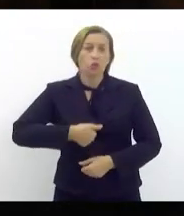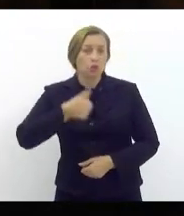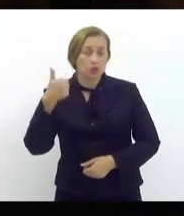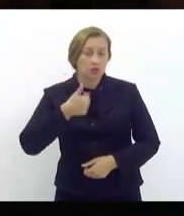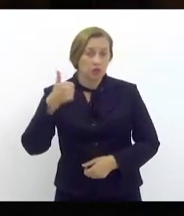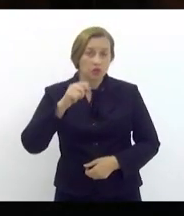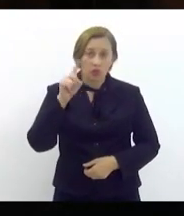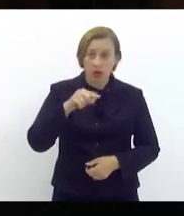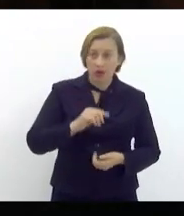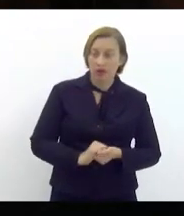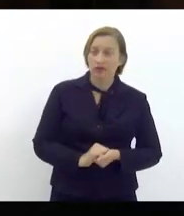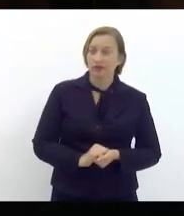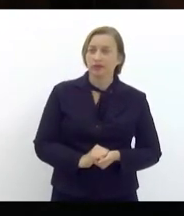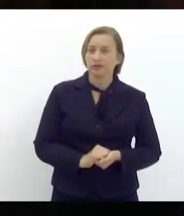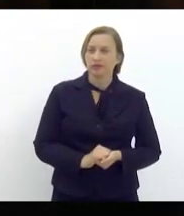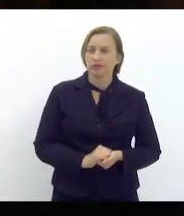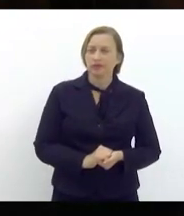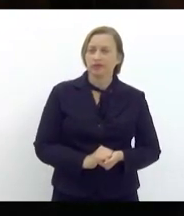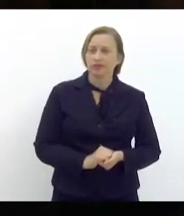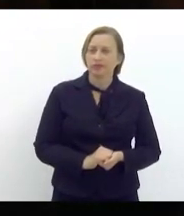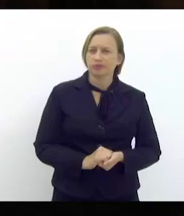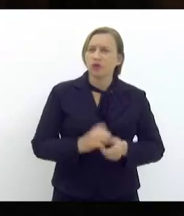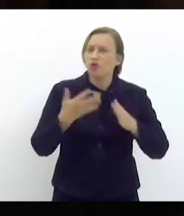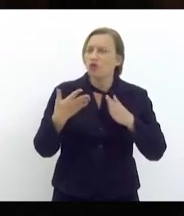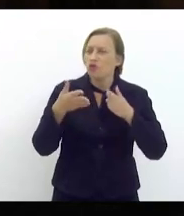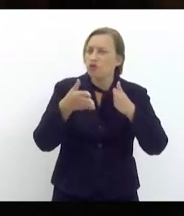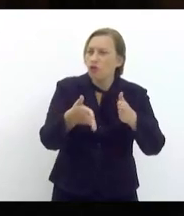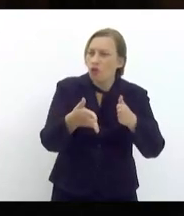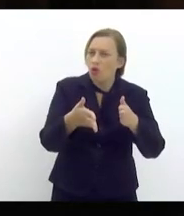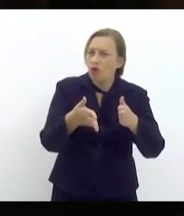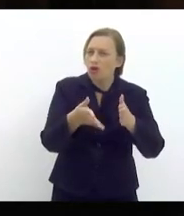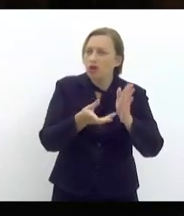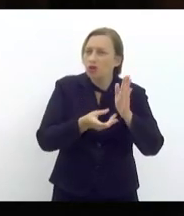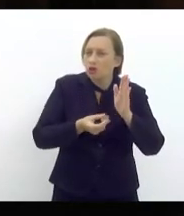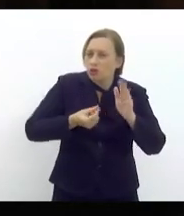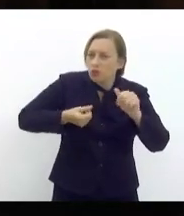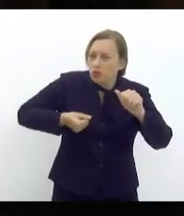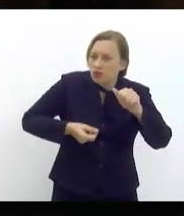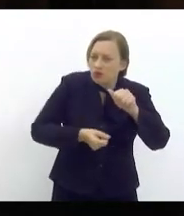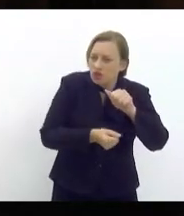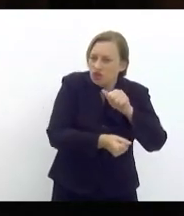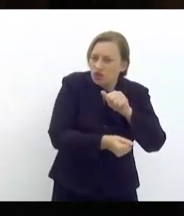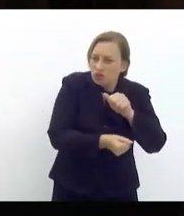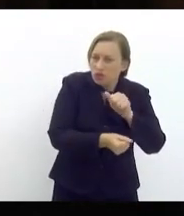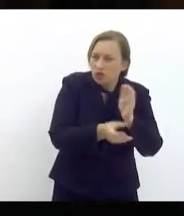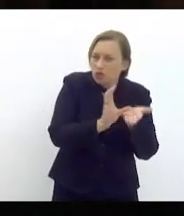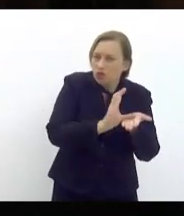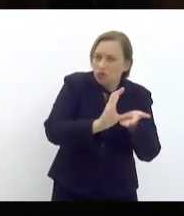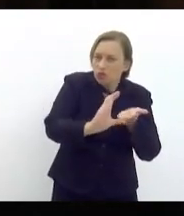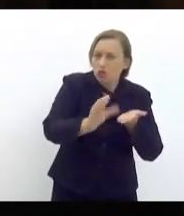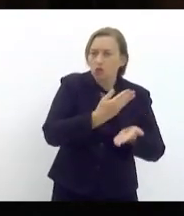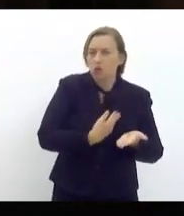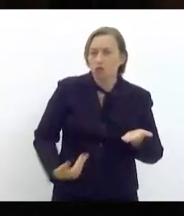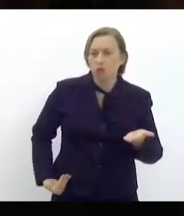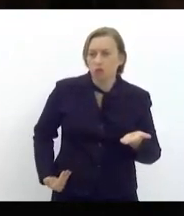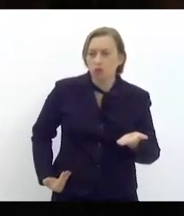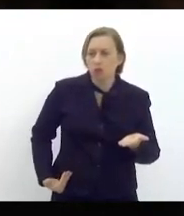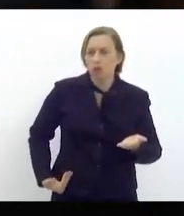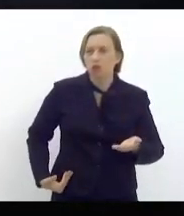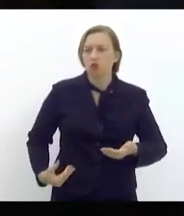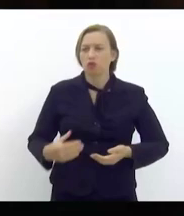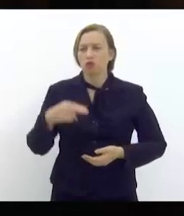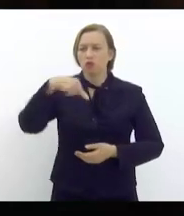deles fala diretamente sobre o investimento público no complexo econômico nuclear